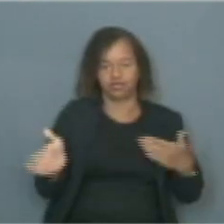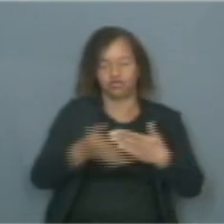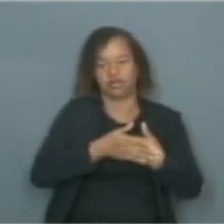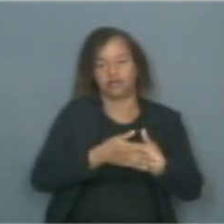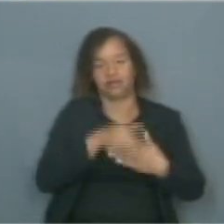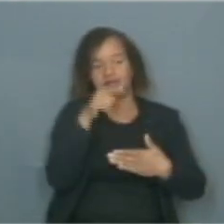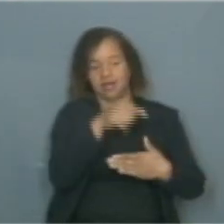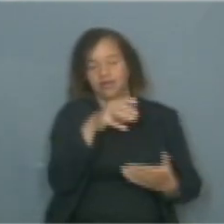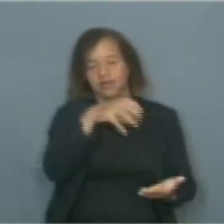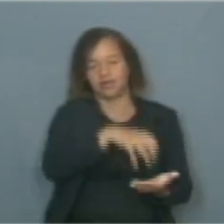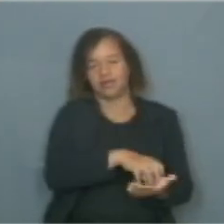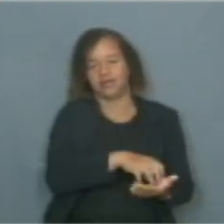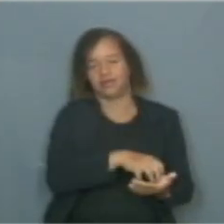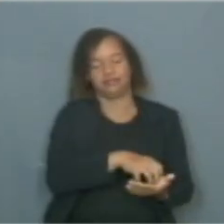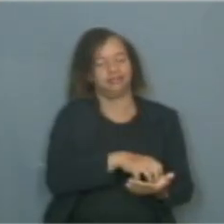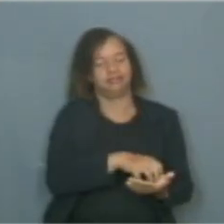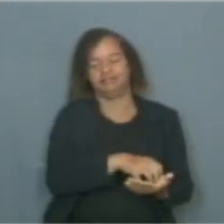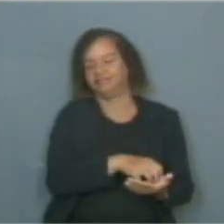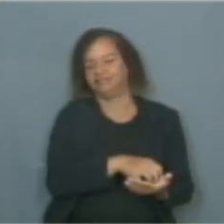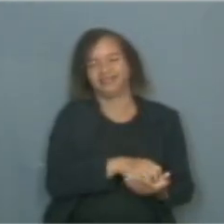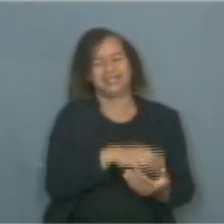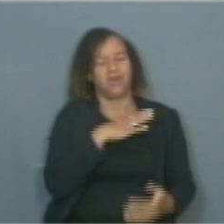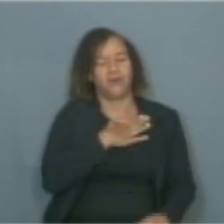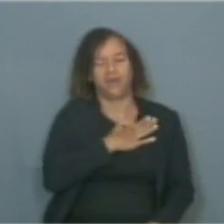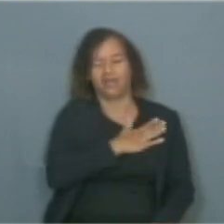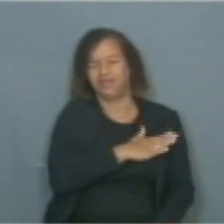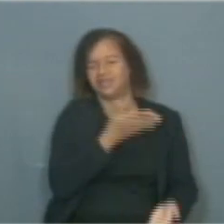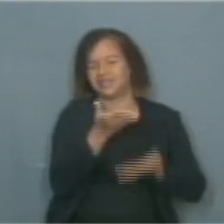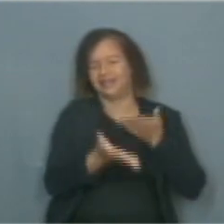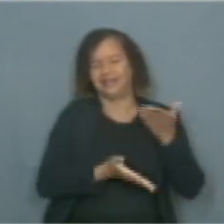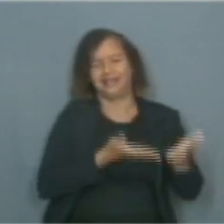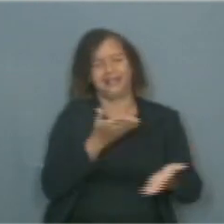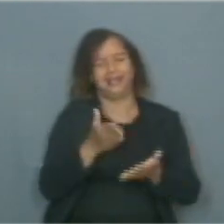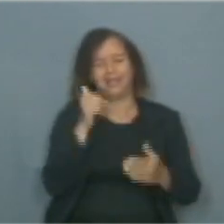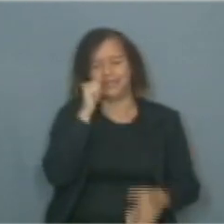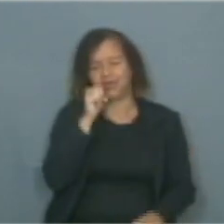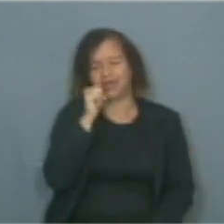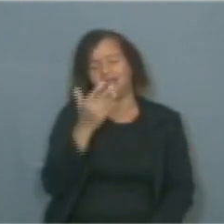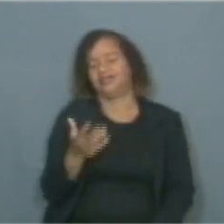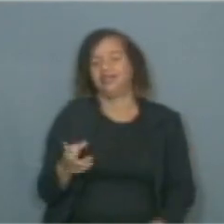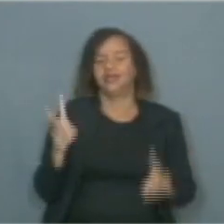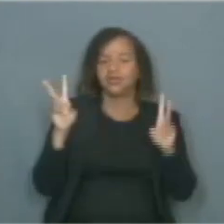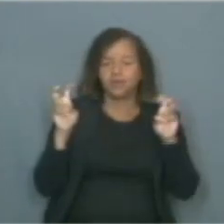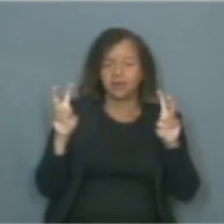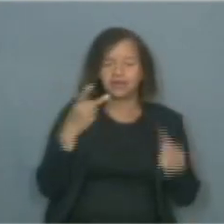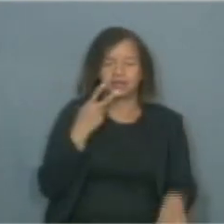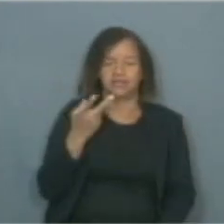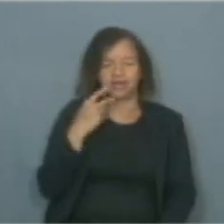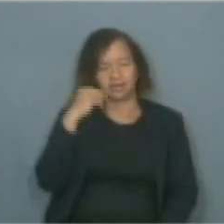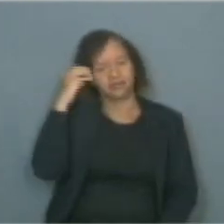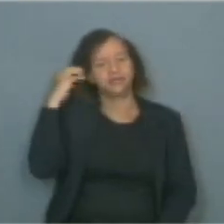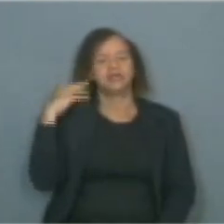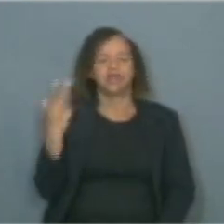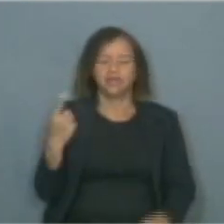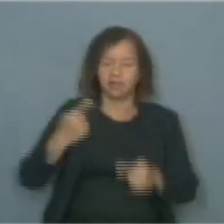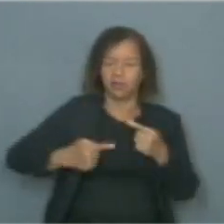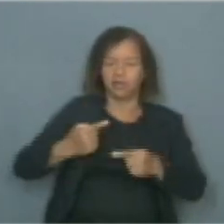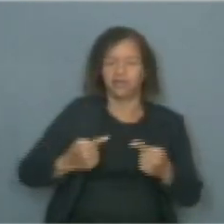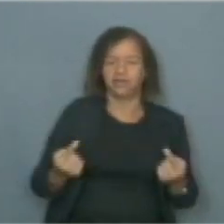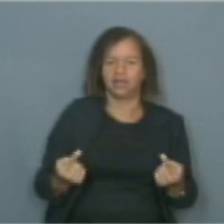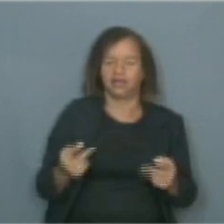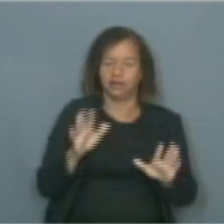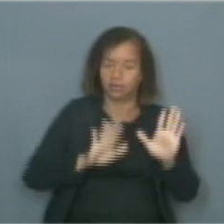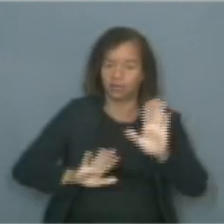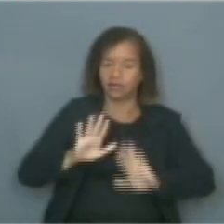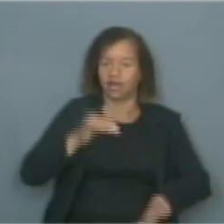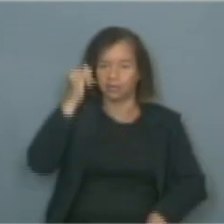Júlia Santiago está lá funcionando de forma precária, sem atender as mulheres. É sobre isso que a gente precisa falar. Isso é política de